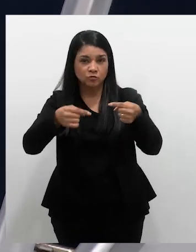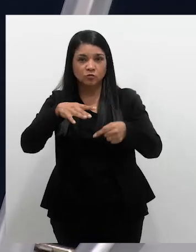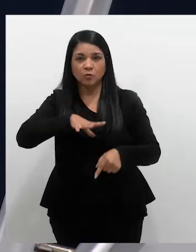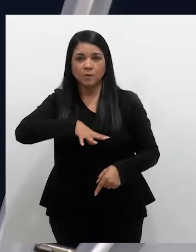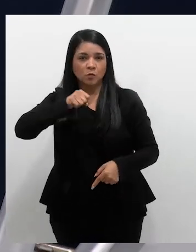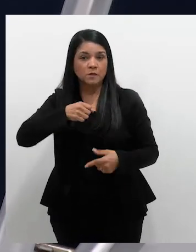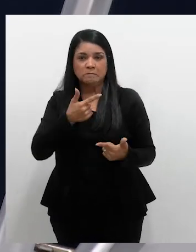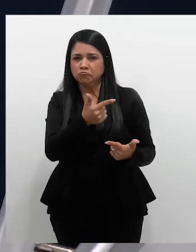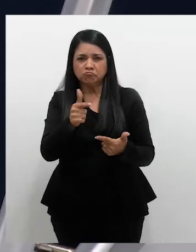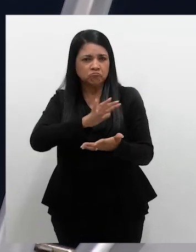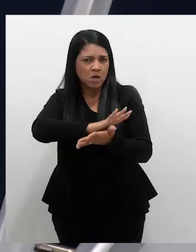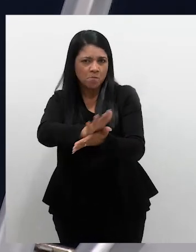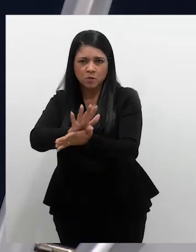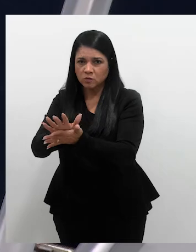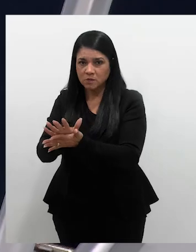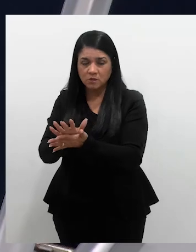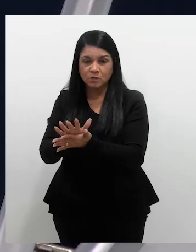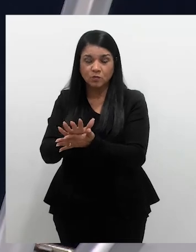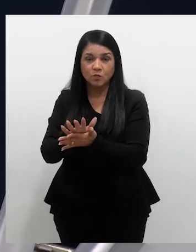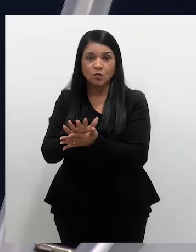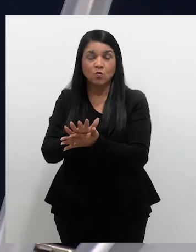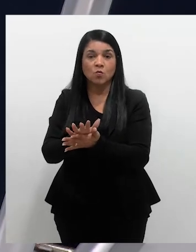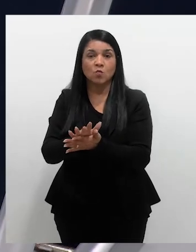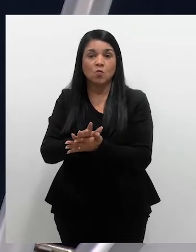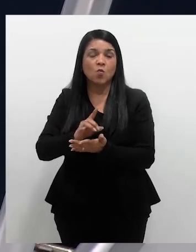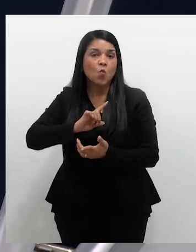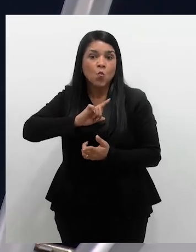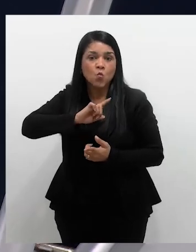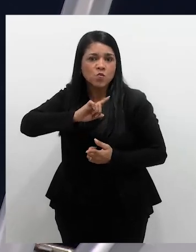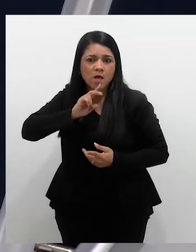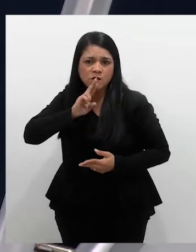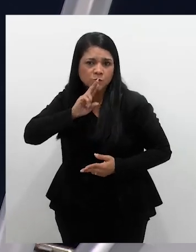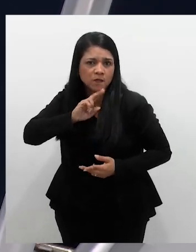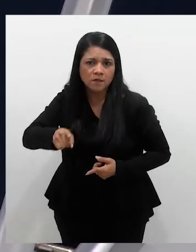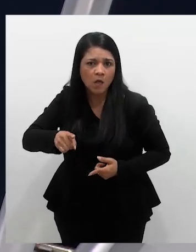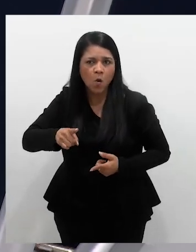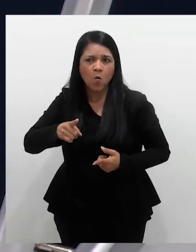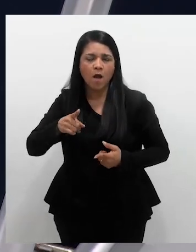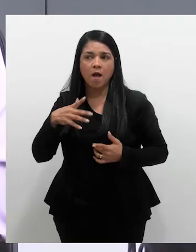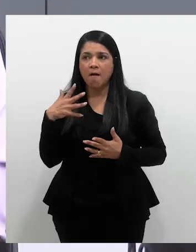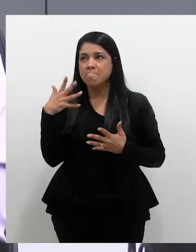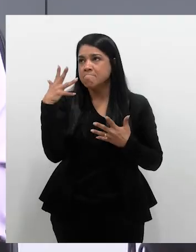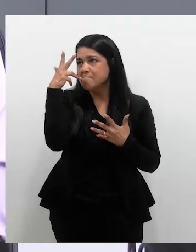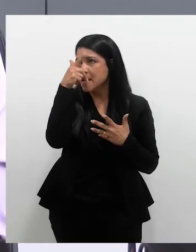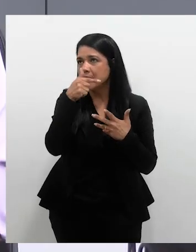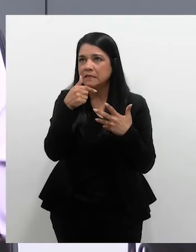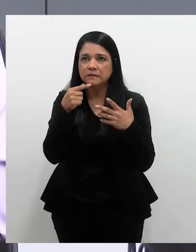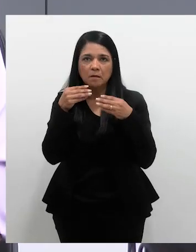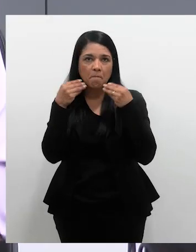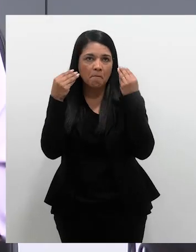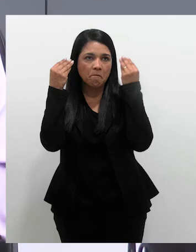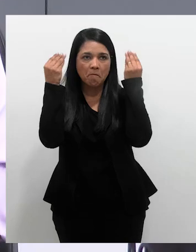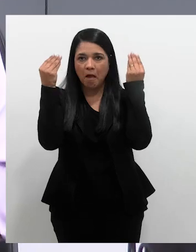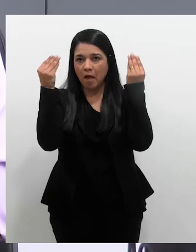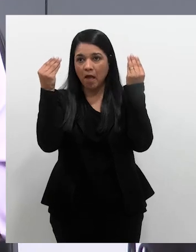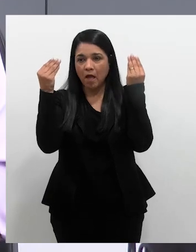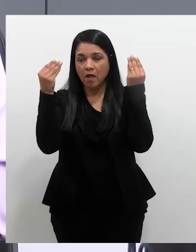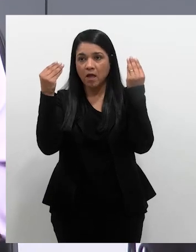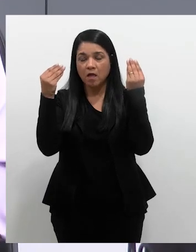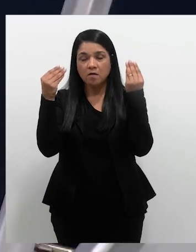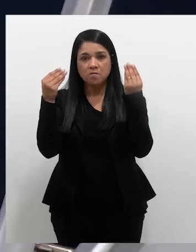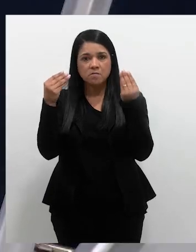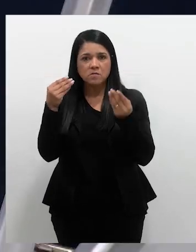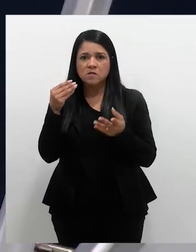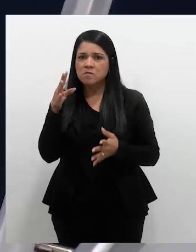sem preconceito, né? O não à ditadura da beleza, porque a gente sabe que a ditadura da beleza, ela sempre foi